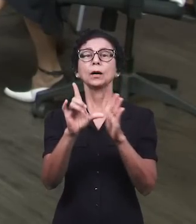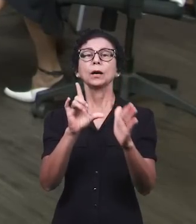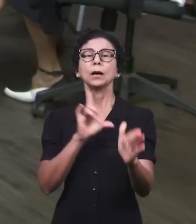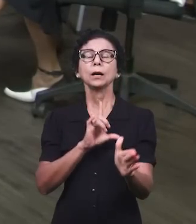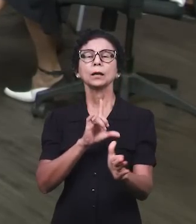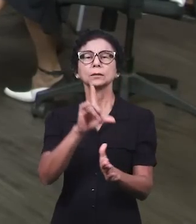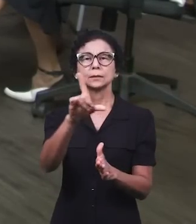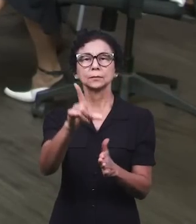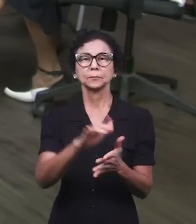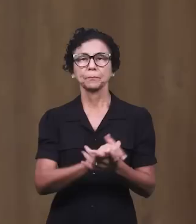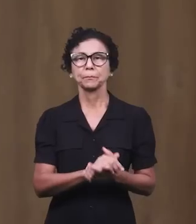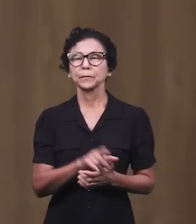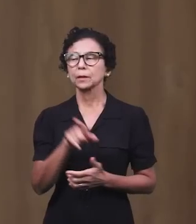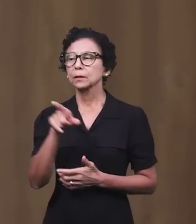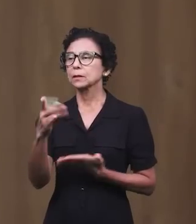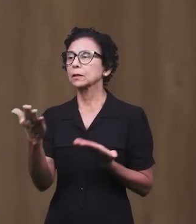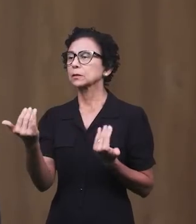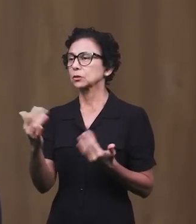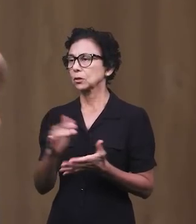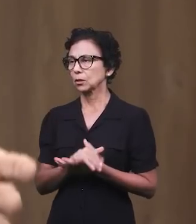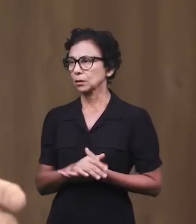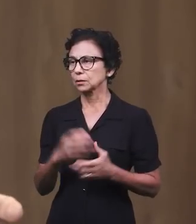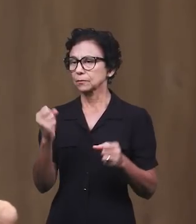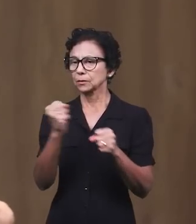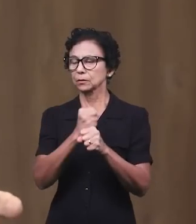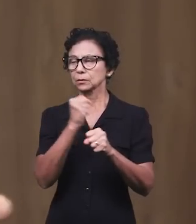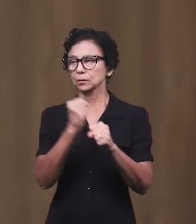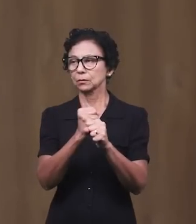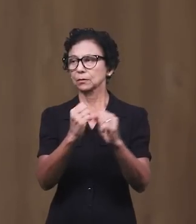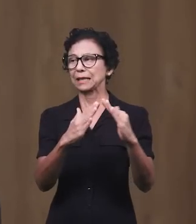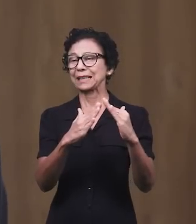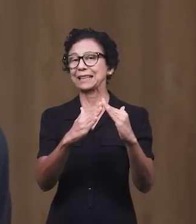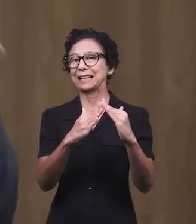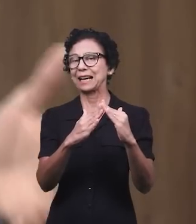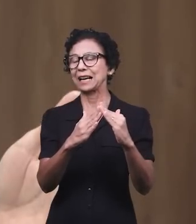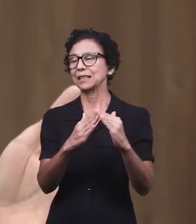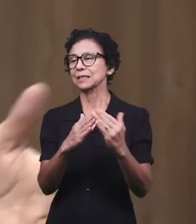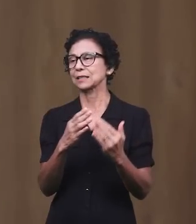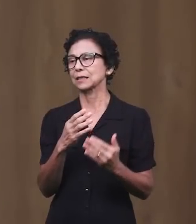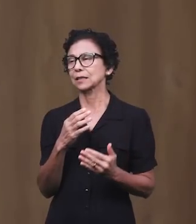Vamos colocar aqui na vida do jovem. Você vai construir uma casa, você vai se